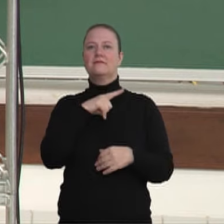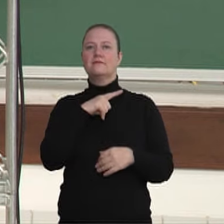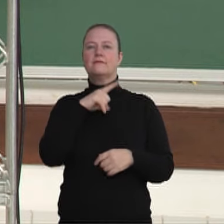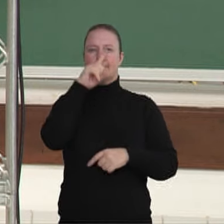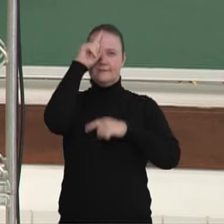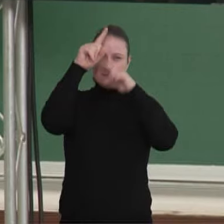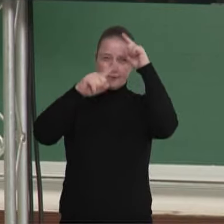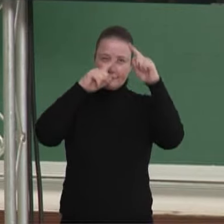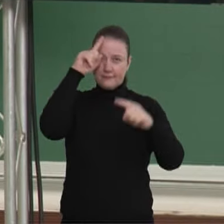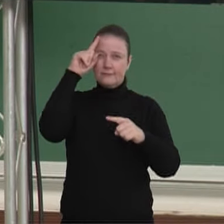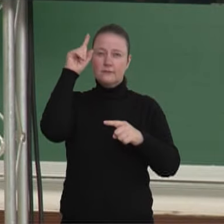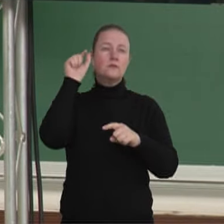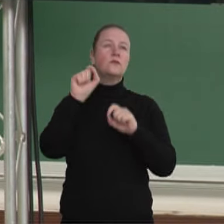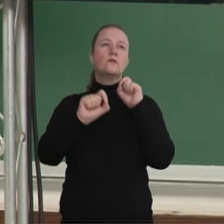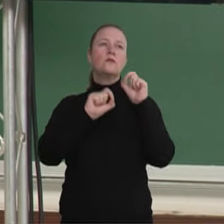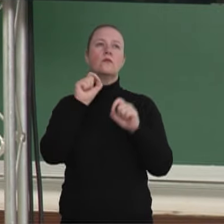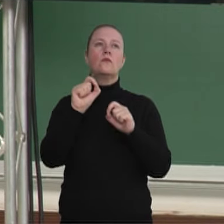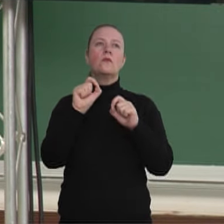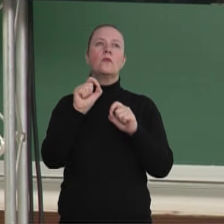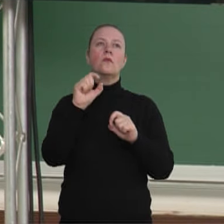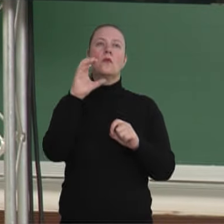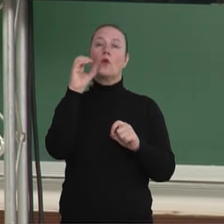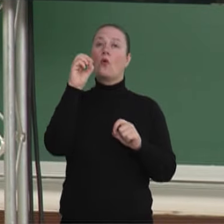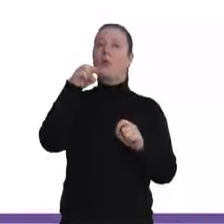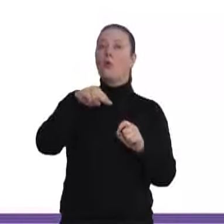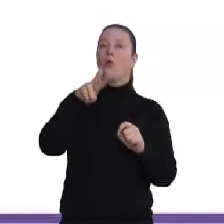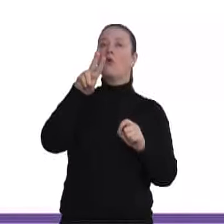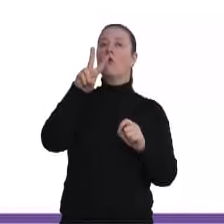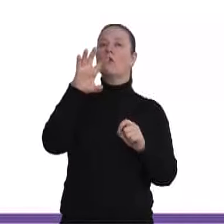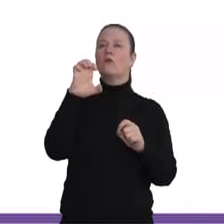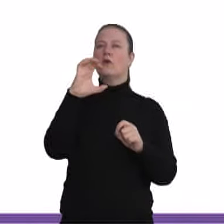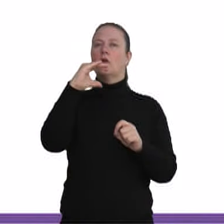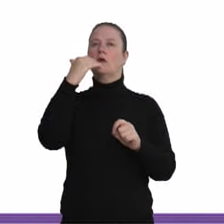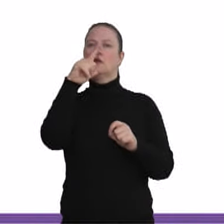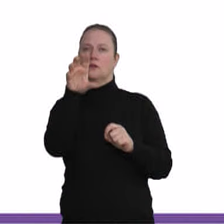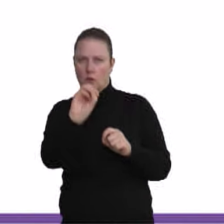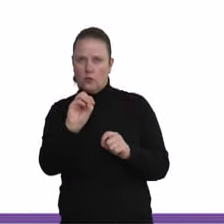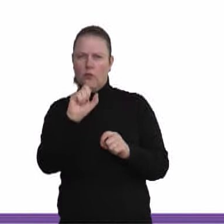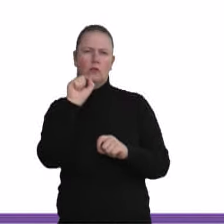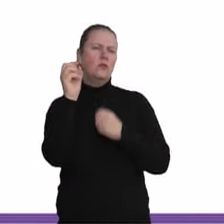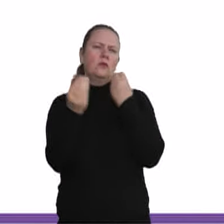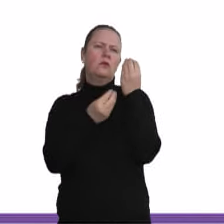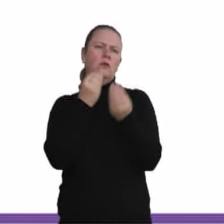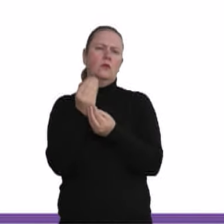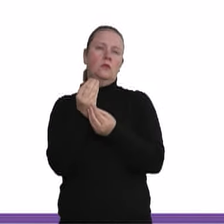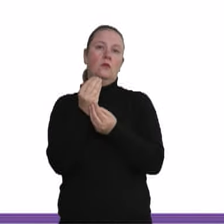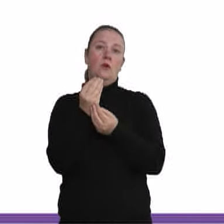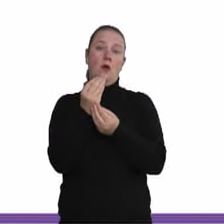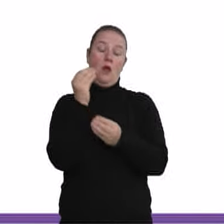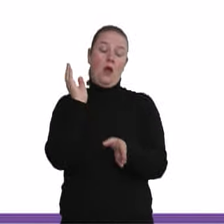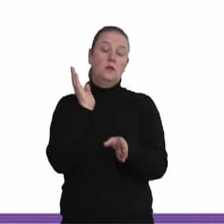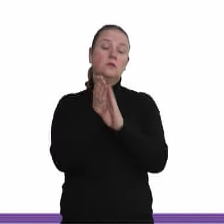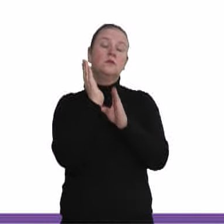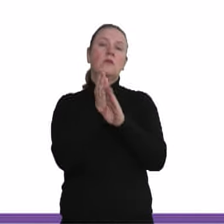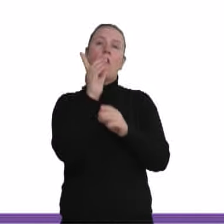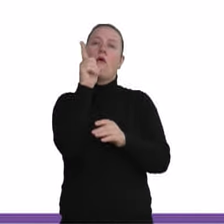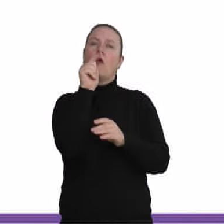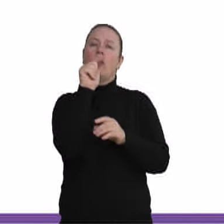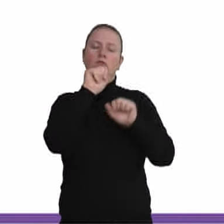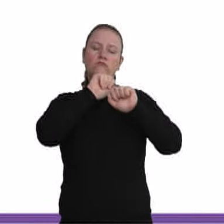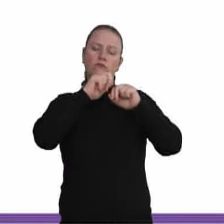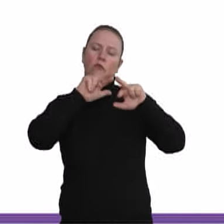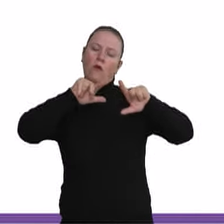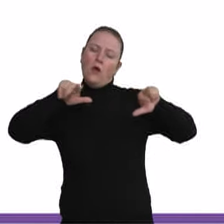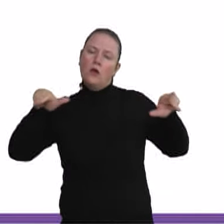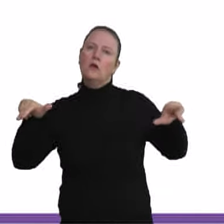ideia da convecção. Pessoal, transferência de calor por convecção ocorre entre líquidos e gases, que chamamos